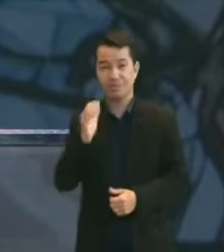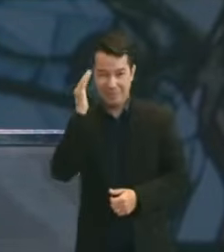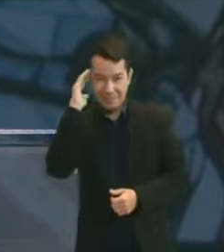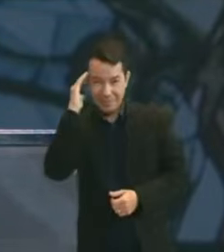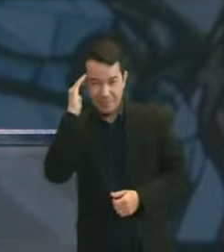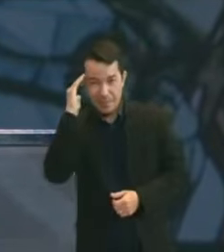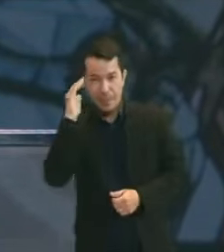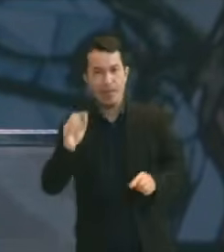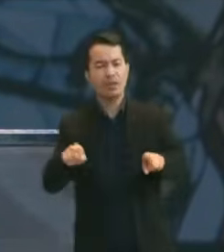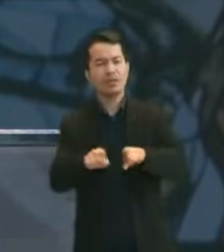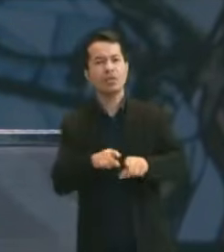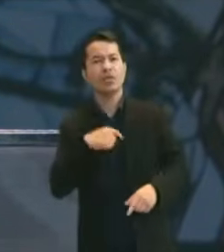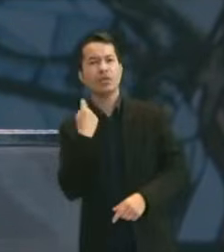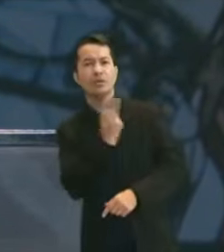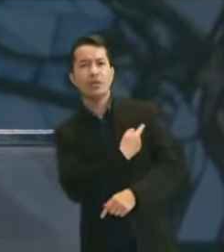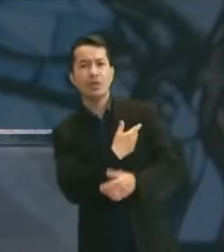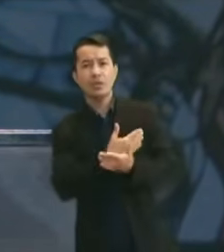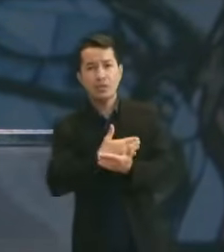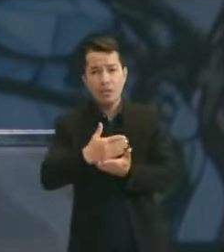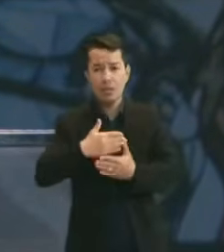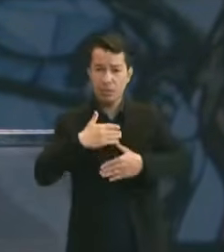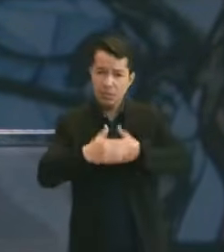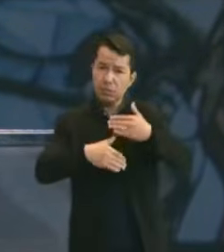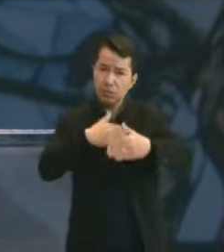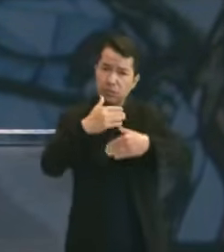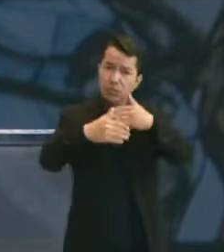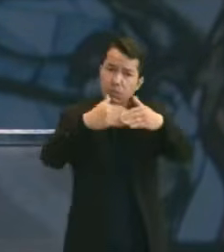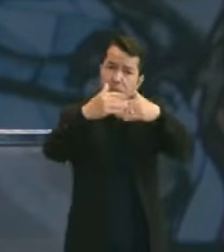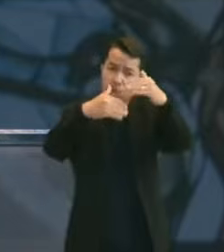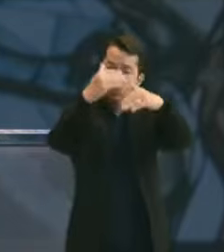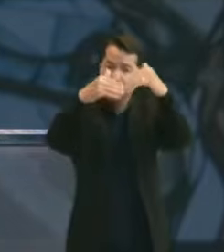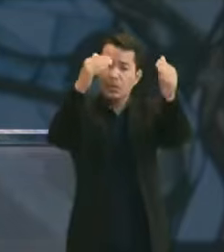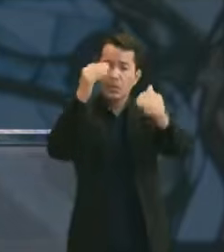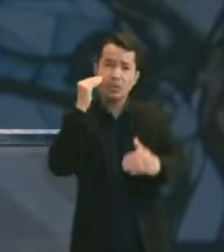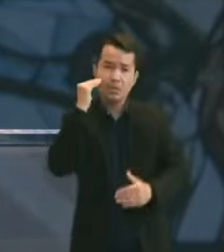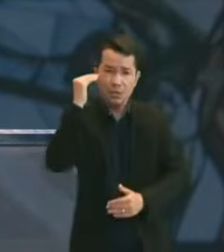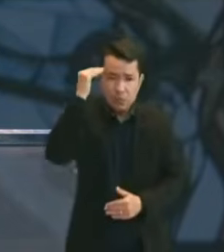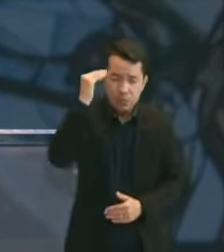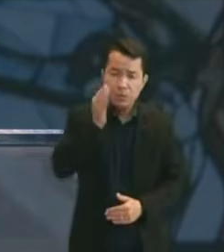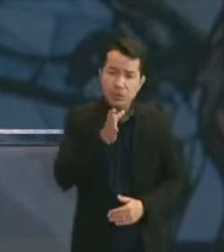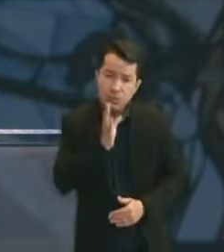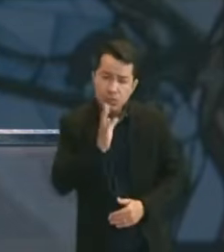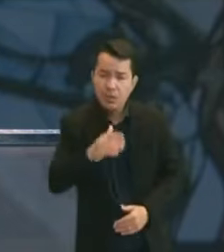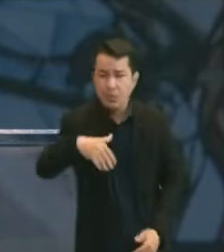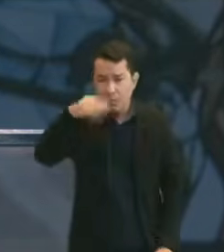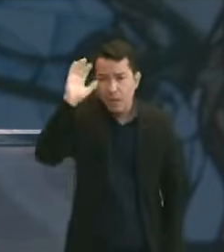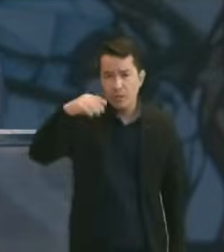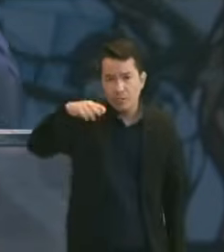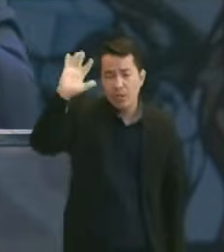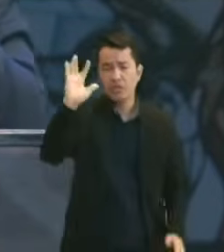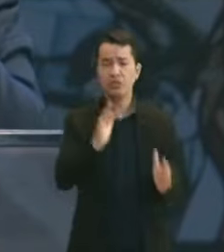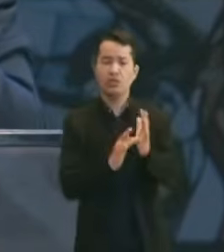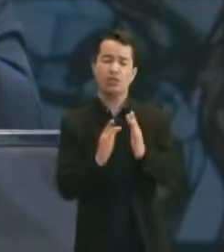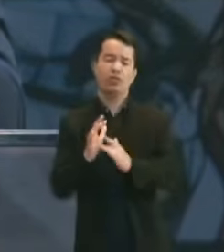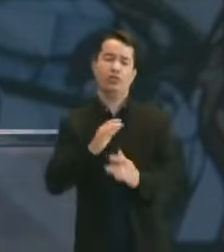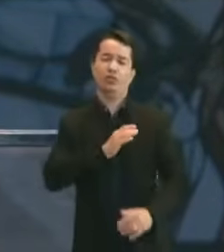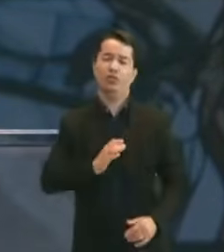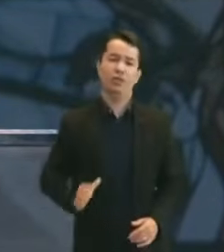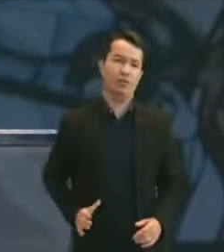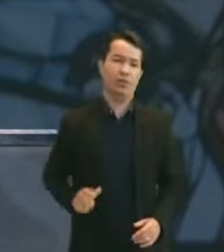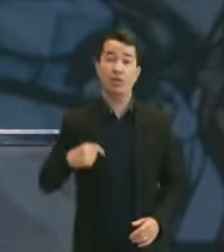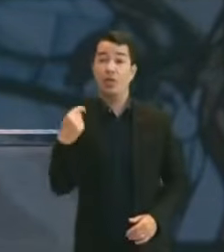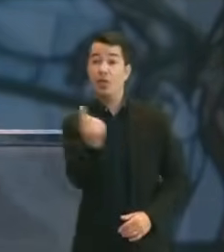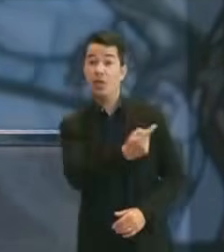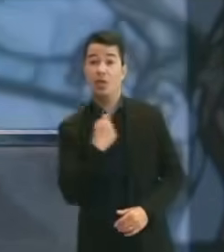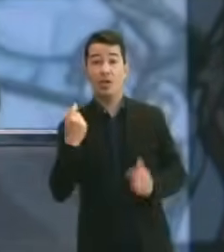vai terminar no nosso último dia nessa terra. Sempre estamos amadurecendo, crescendo, nos tornamos mais parecidos com Cristo e precisamos de irmãos